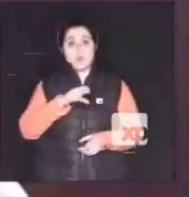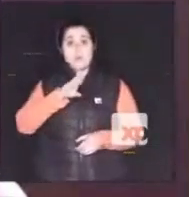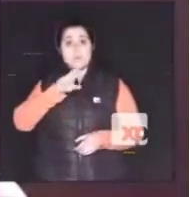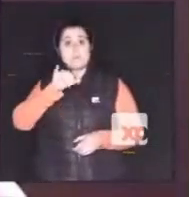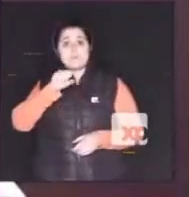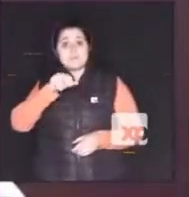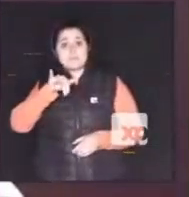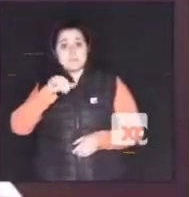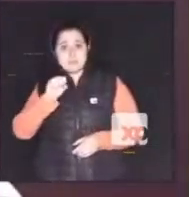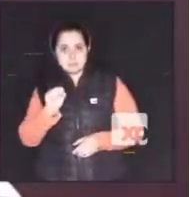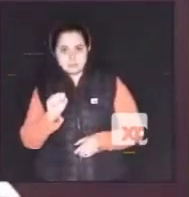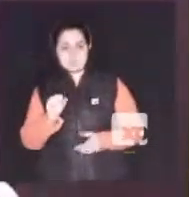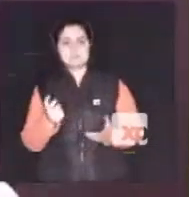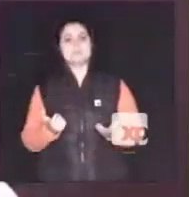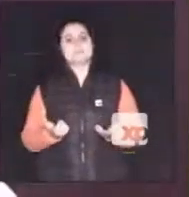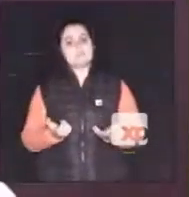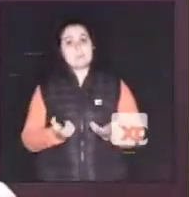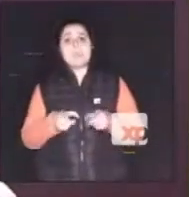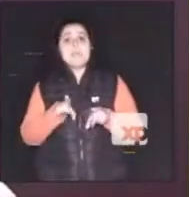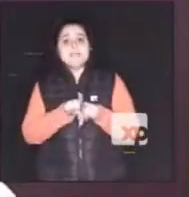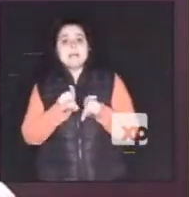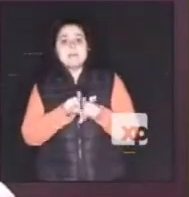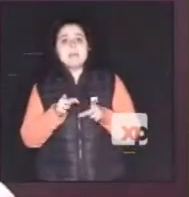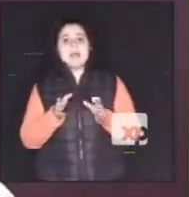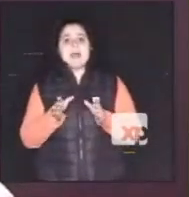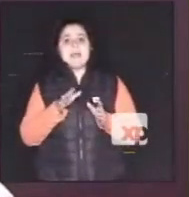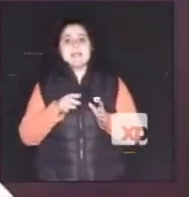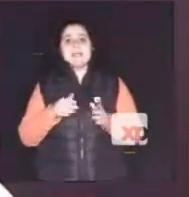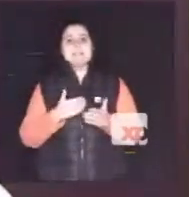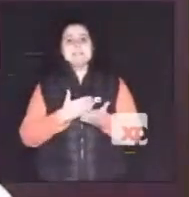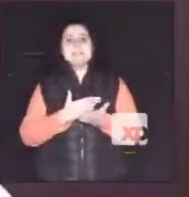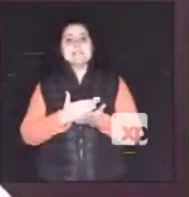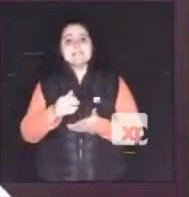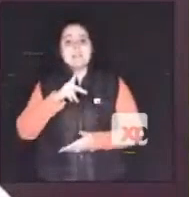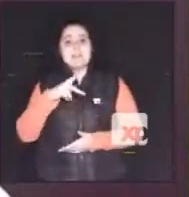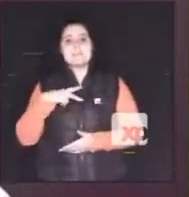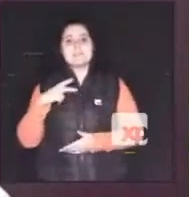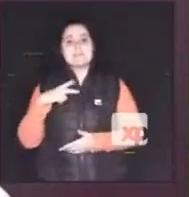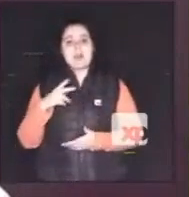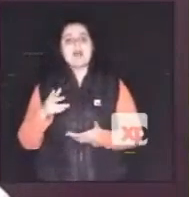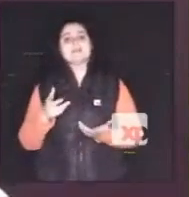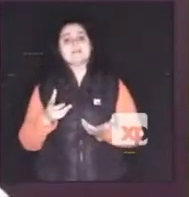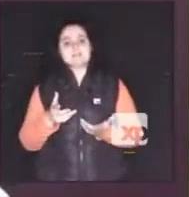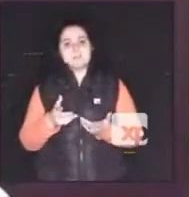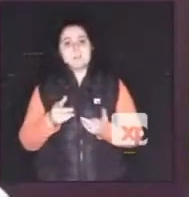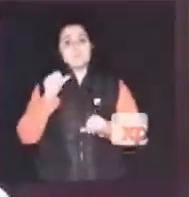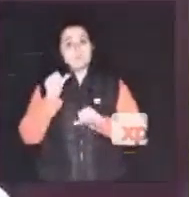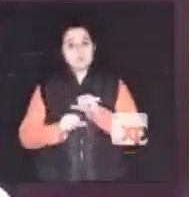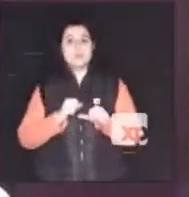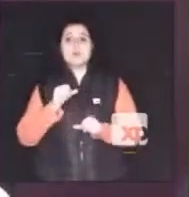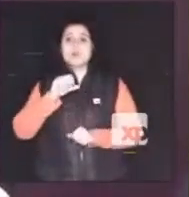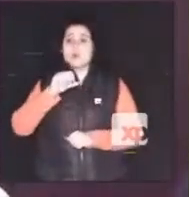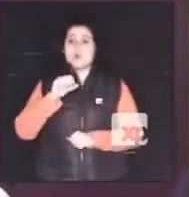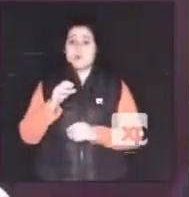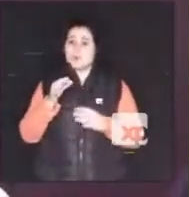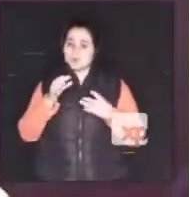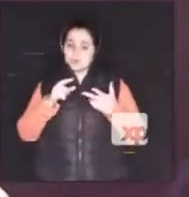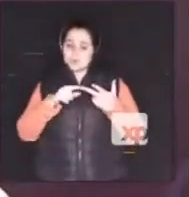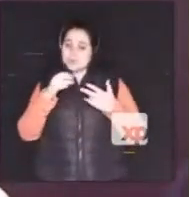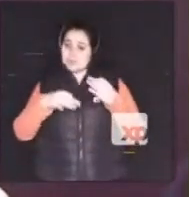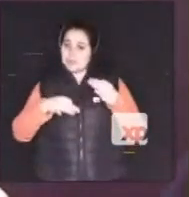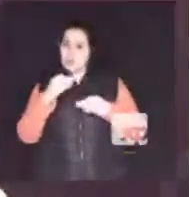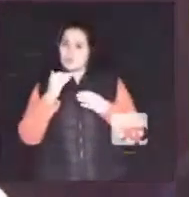tanto a sociedade já mudou a iniciativa privada já mudou o judiciário vai mudando len